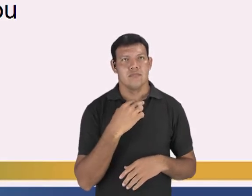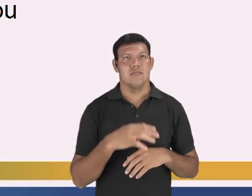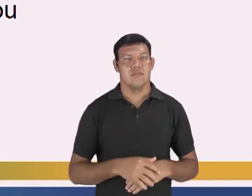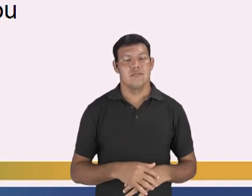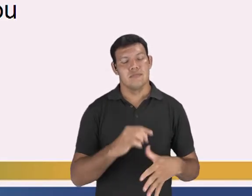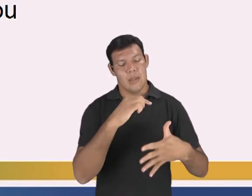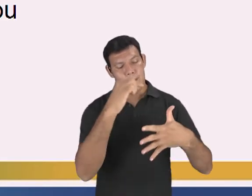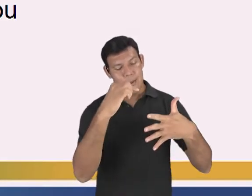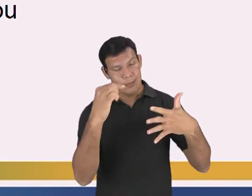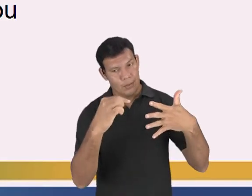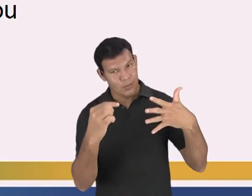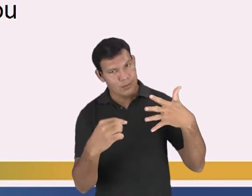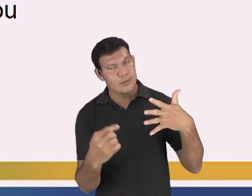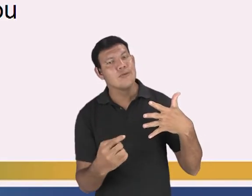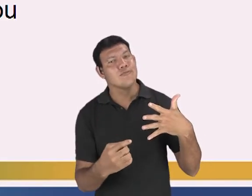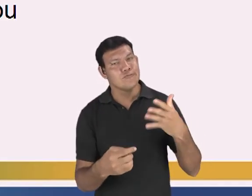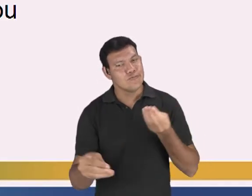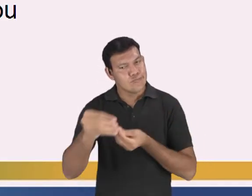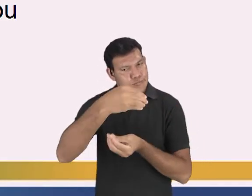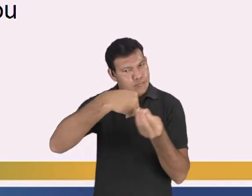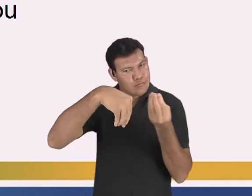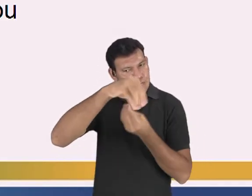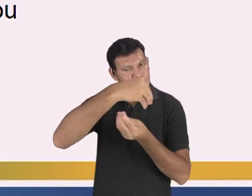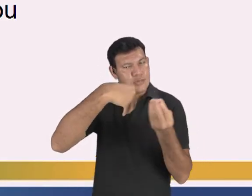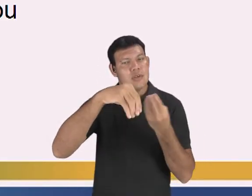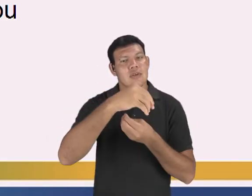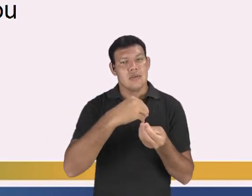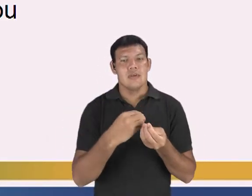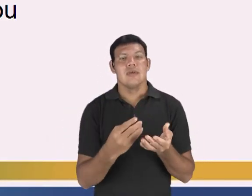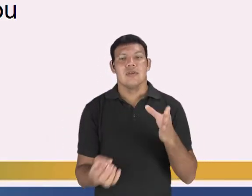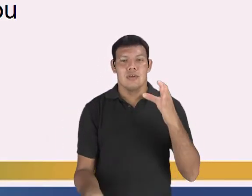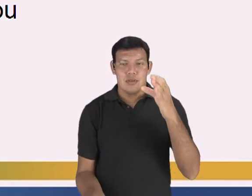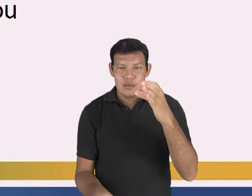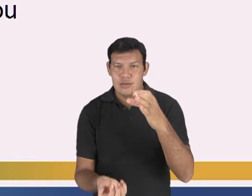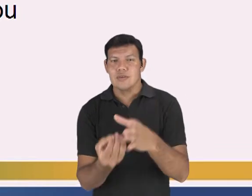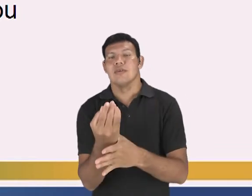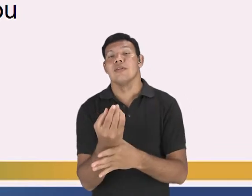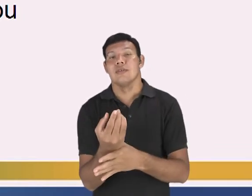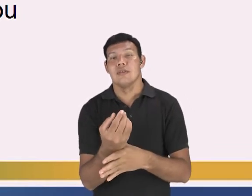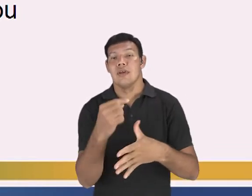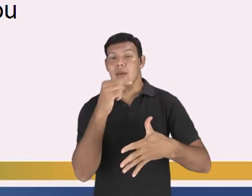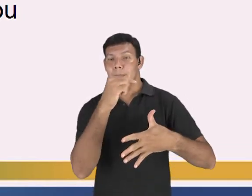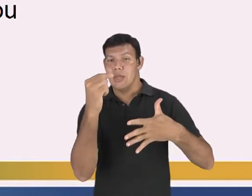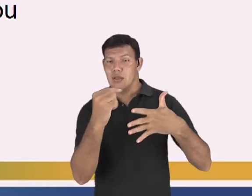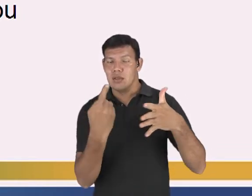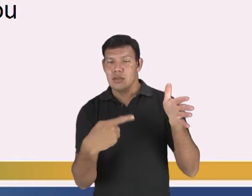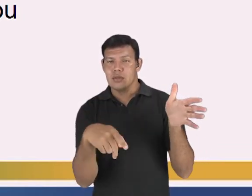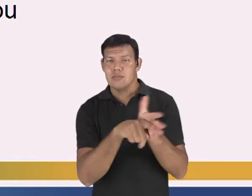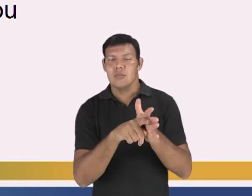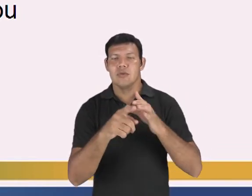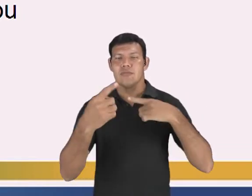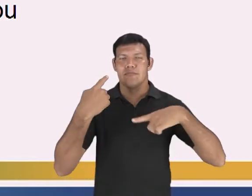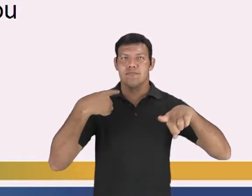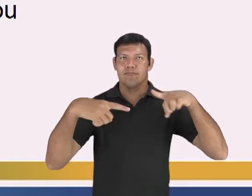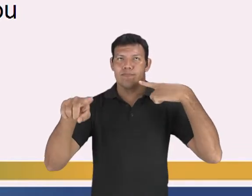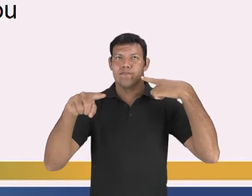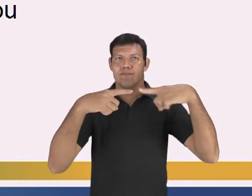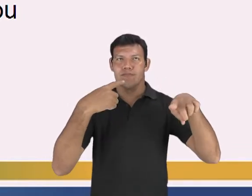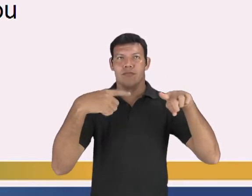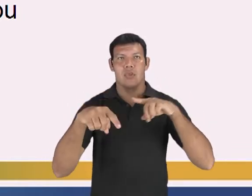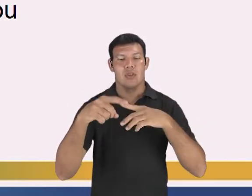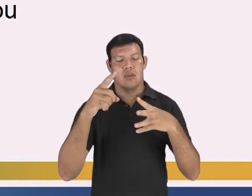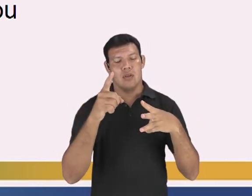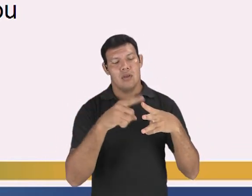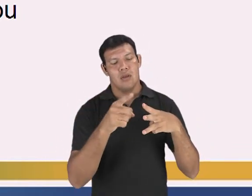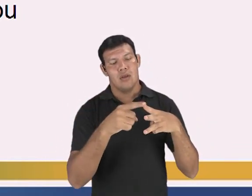elementos do som podem se misturar e virar os elementos da música, que é a harmonia, a melodia e o